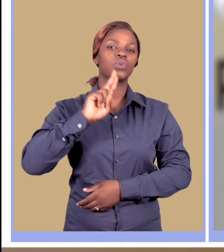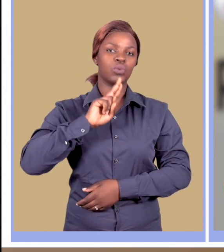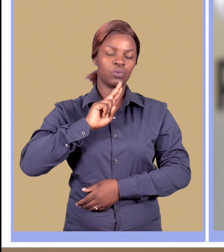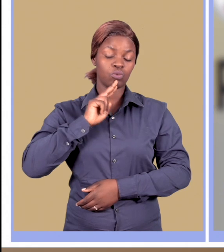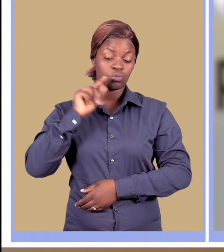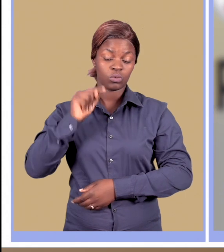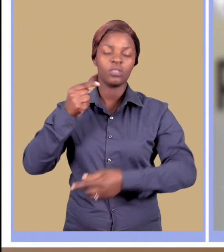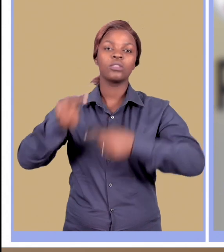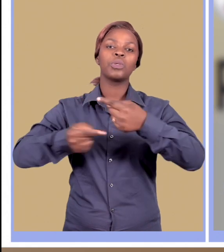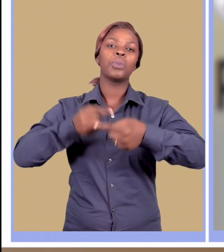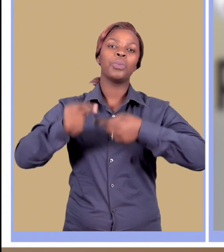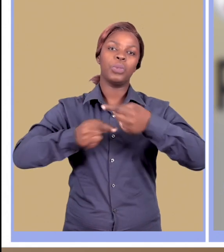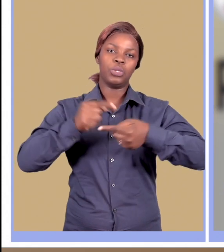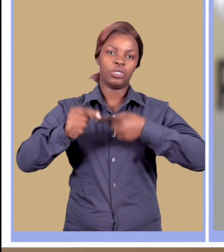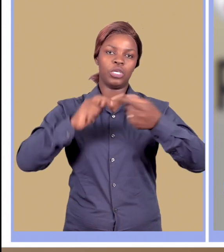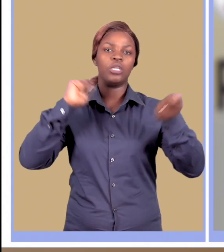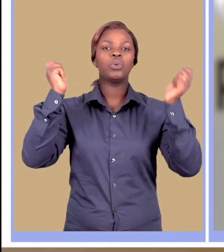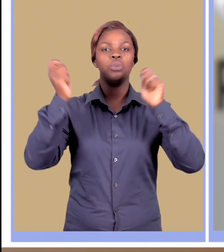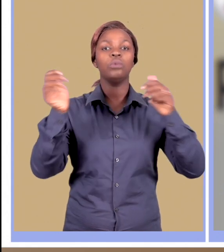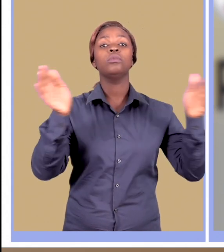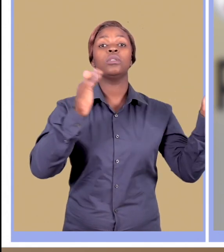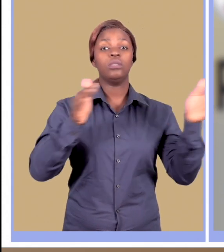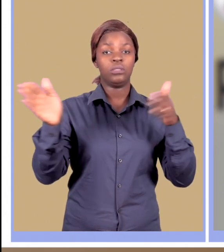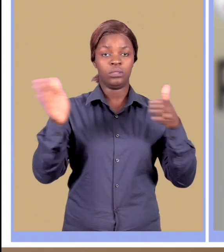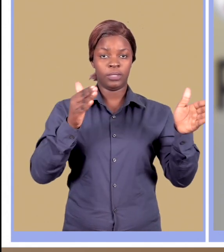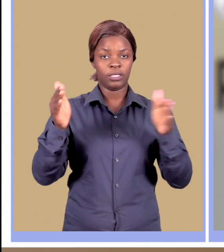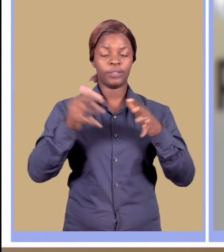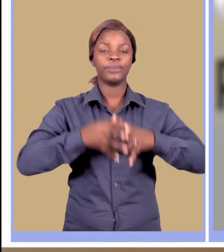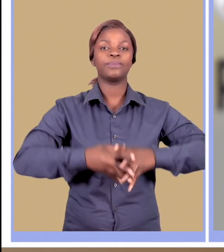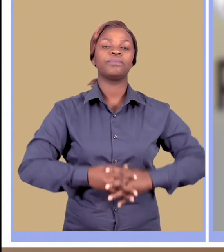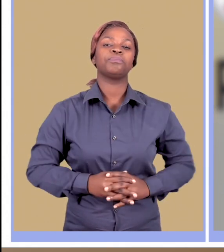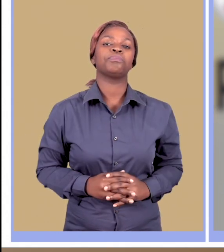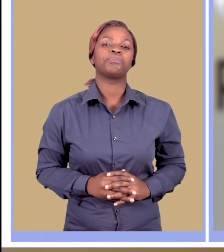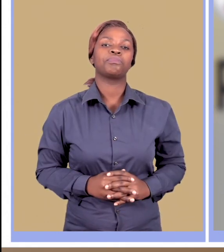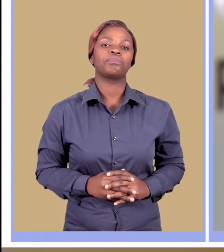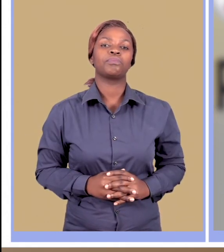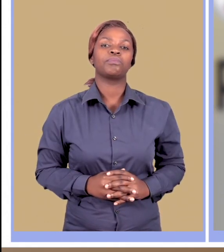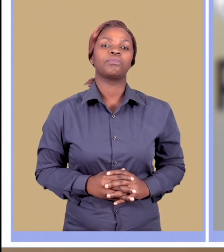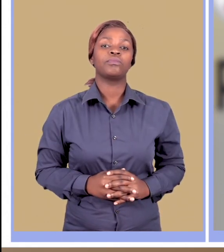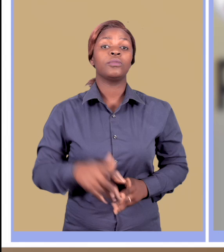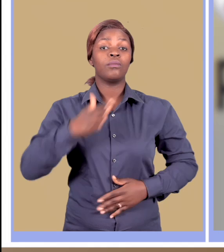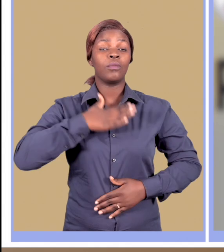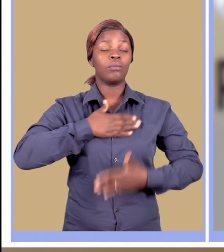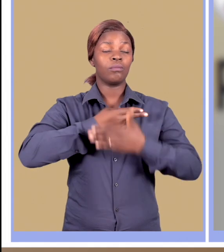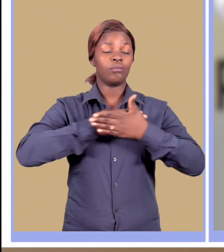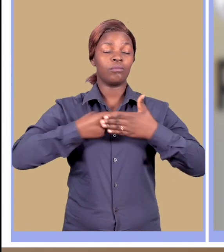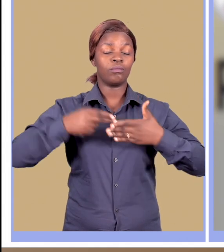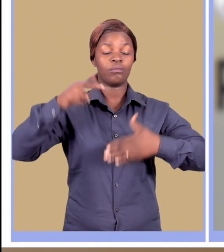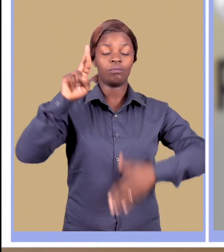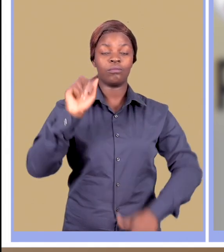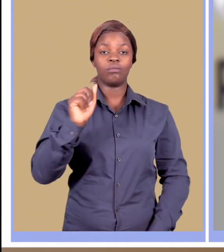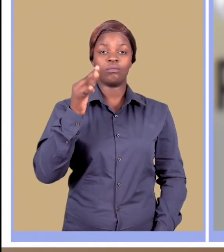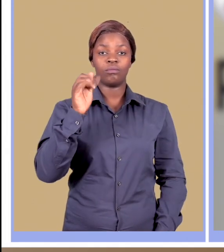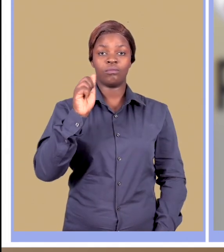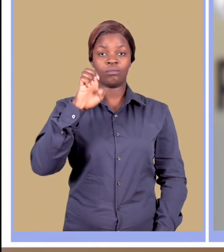da TV Surdo na implementação deste projeto Recado sobre as mudanças climáticas.